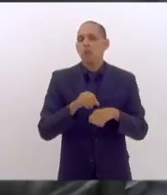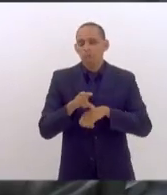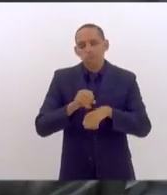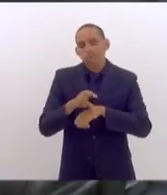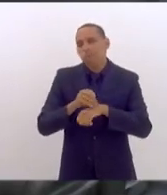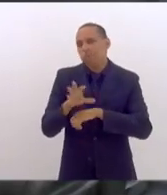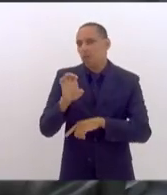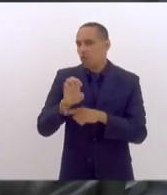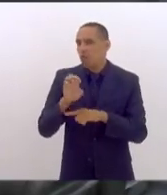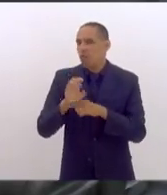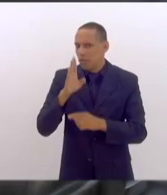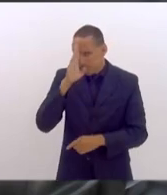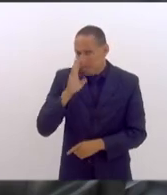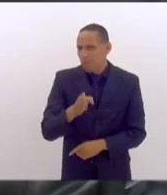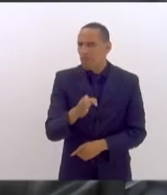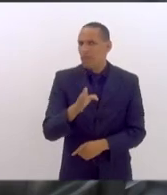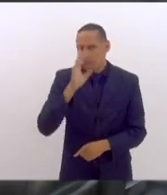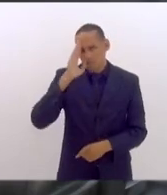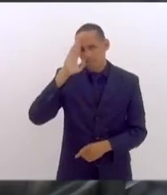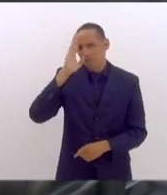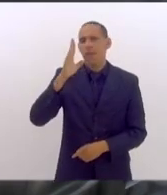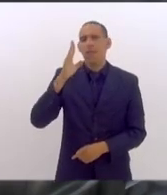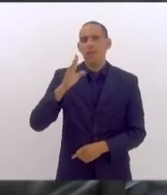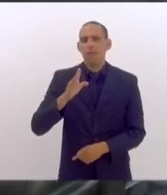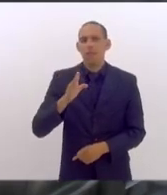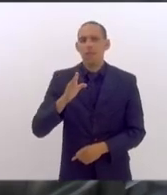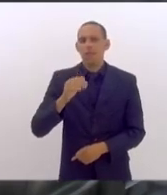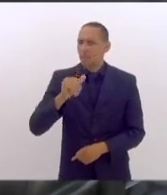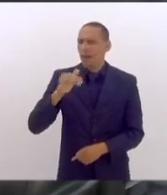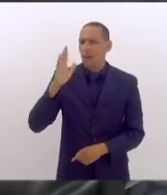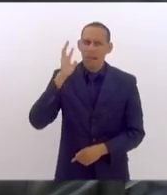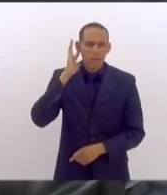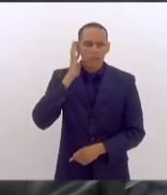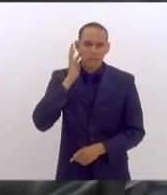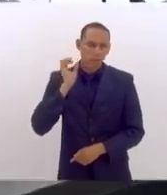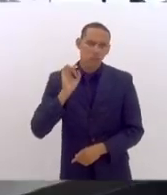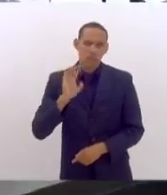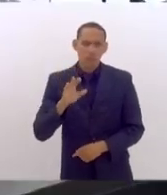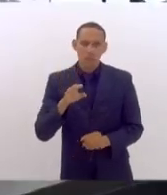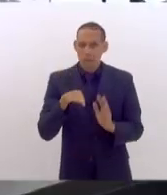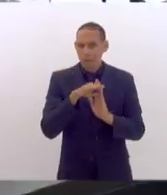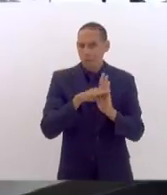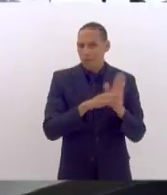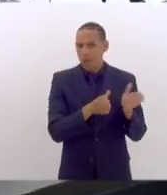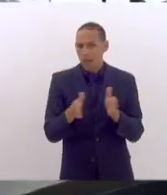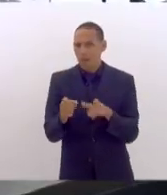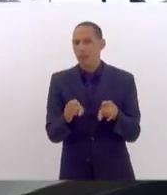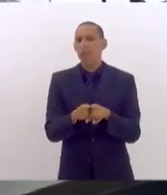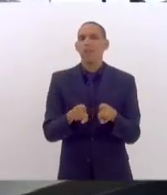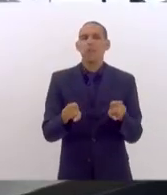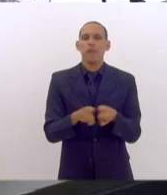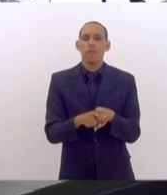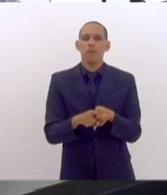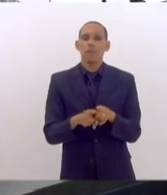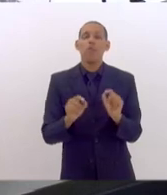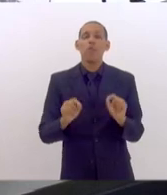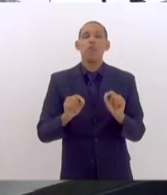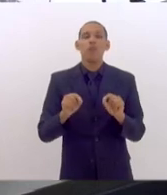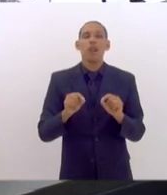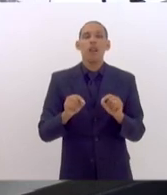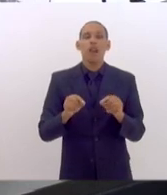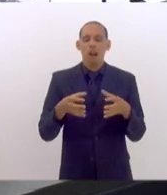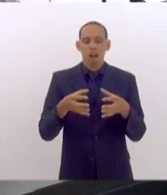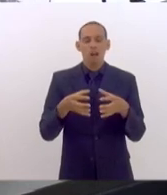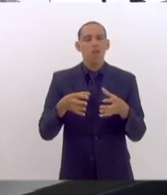Estado ser mais incisivos em relação a isso não só na questão do cronograma da volta da do batalhão